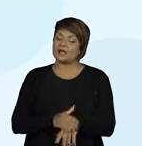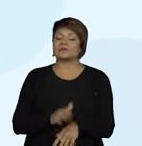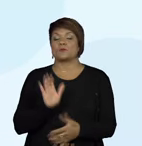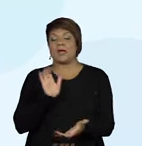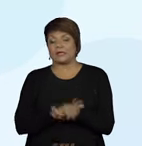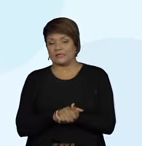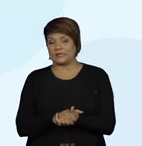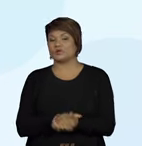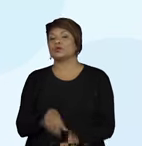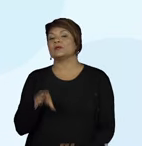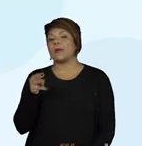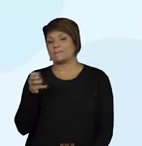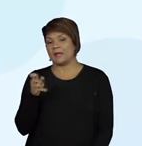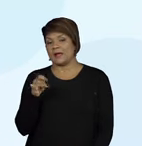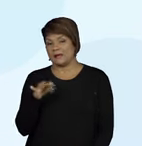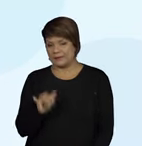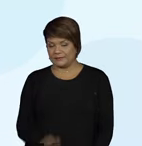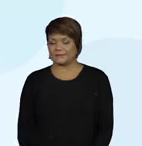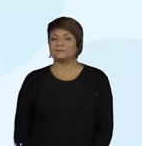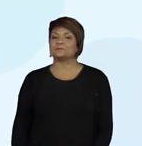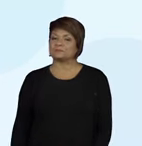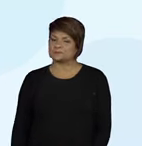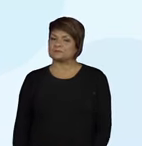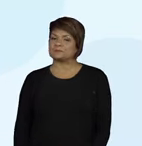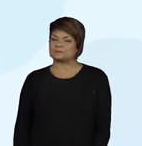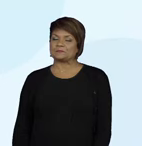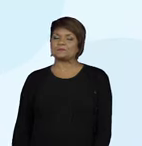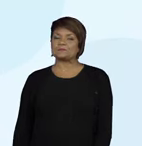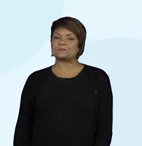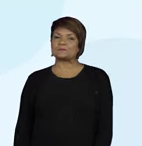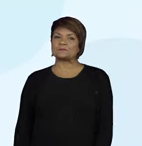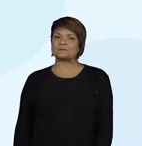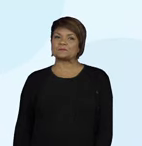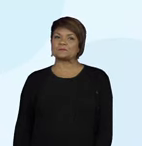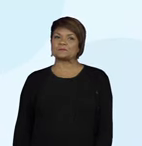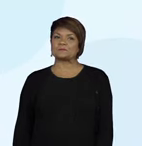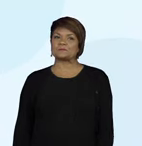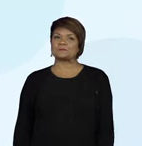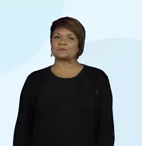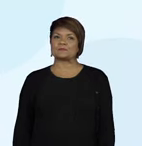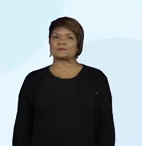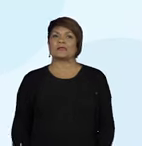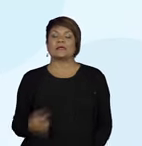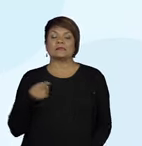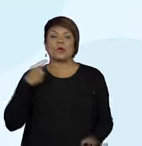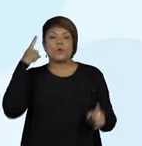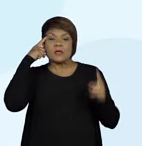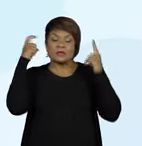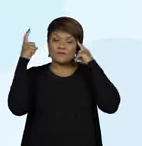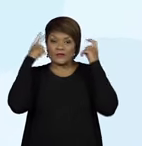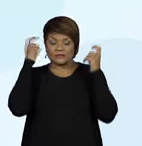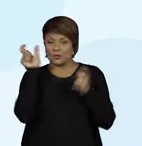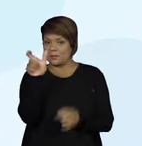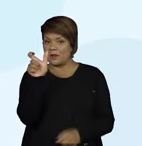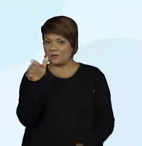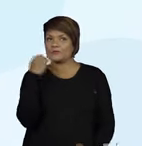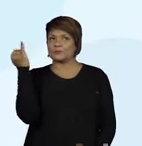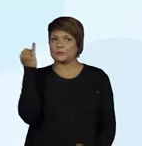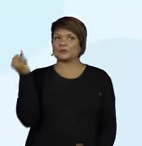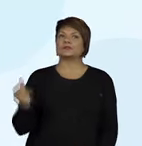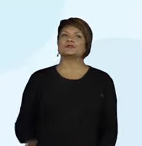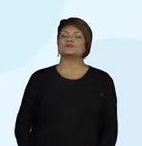o seu marido, que a gente já viu, Iberê Tenório. E essa palavra invenções também é bem importante.